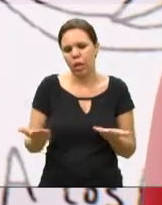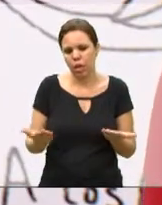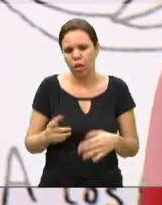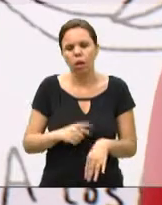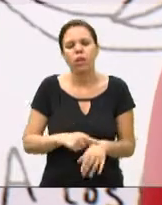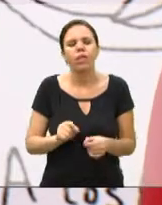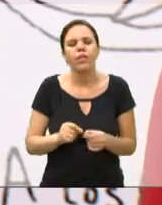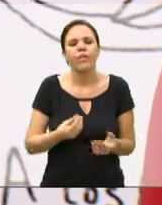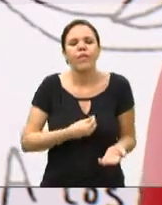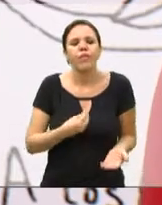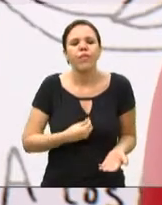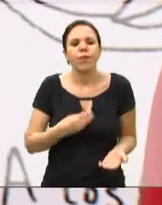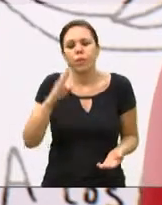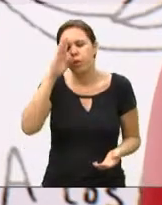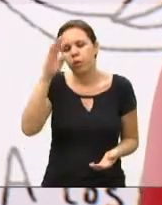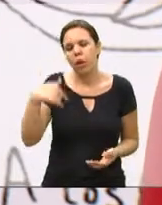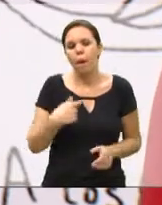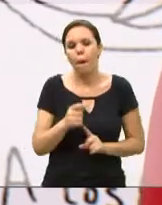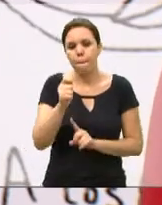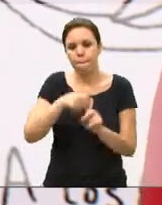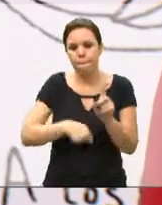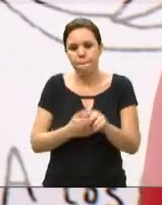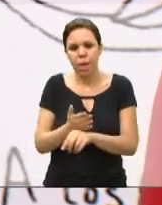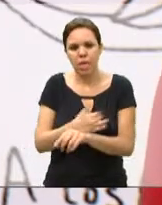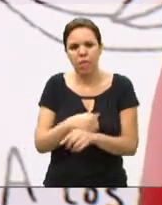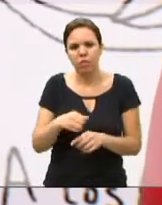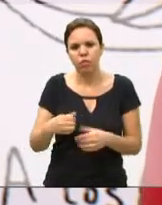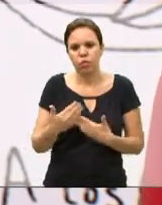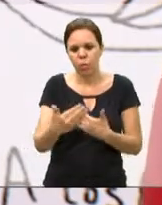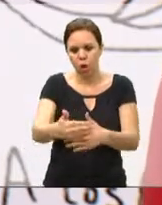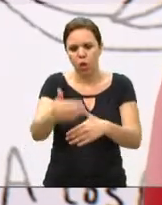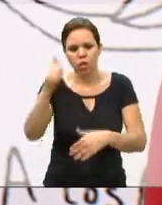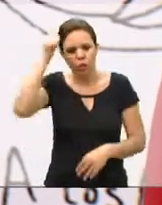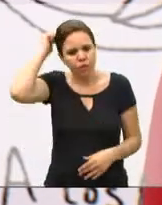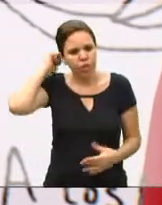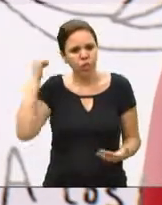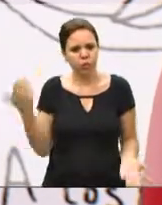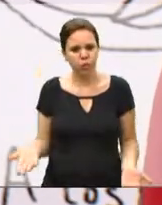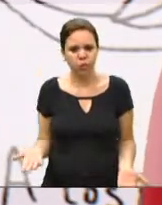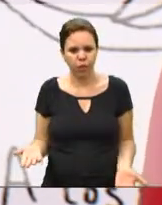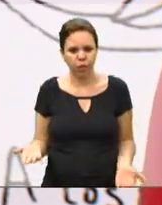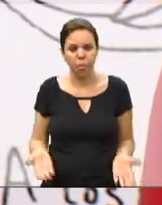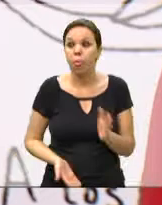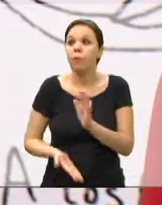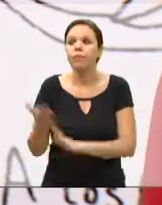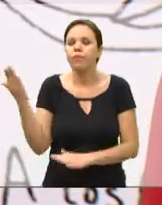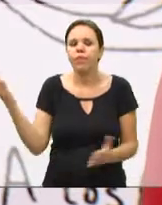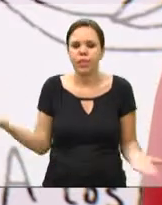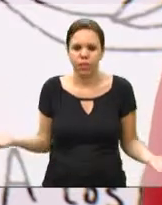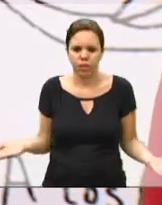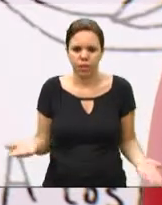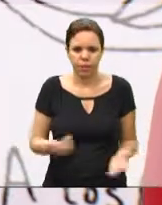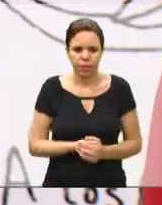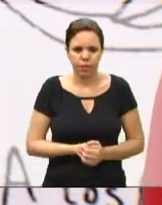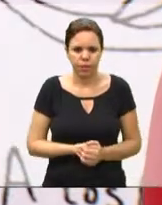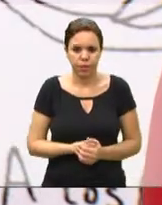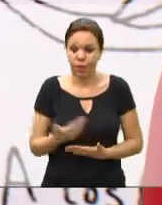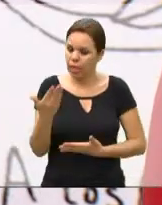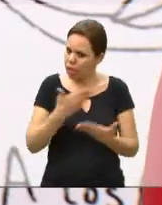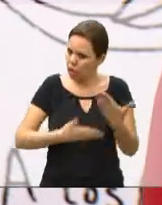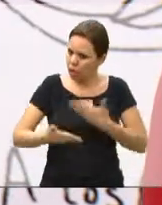agora, há praticamente a menos de um mês dos próximos vestibulares, sair ele pode, contanto que isso não